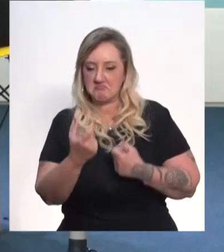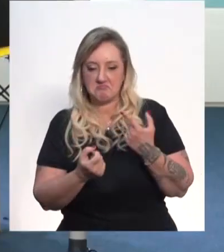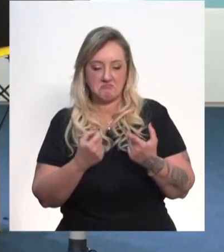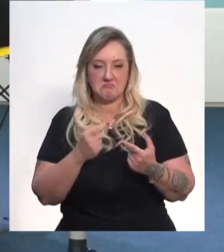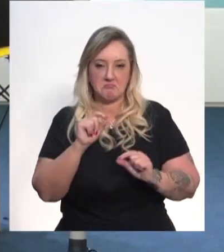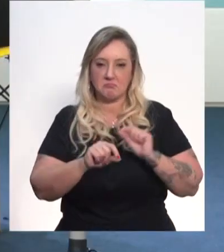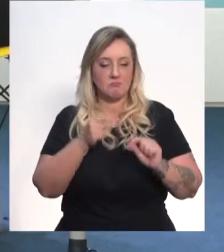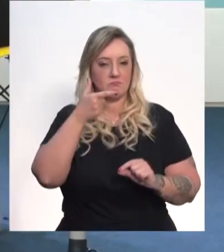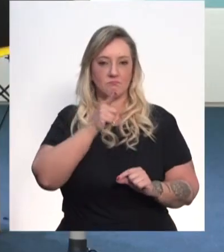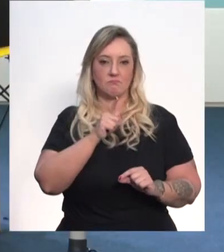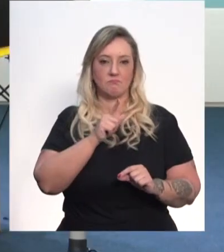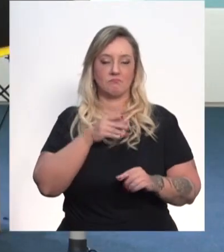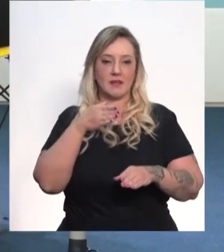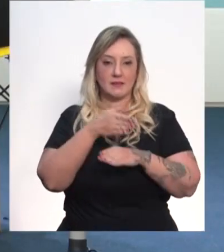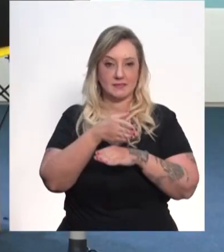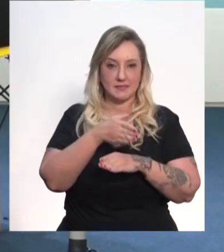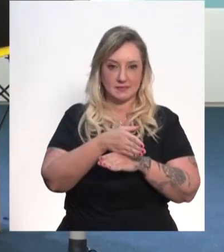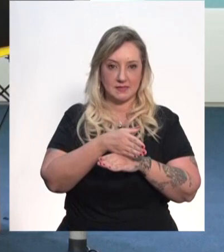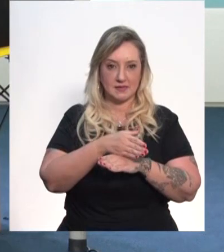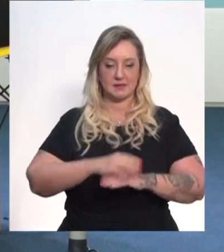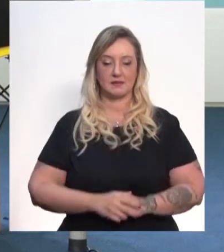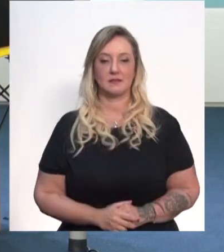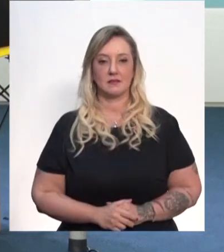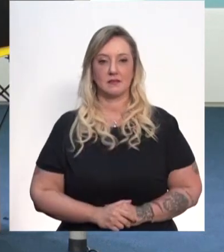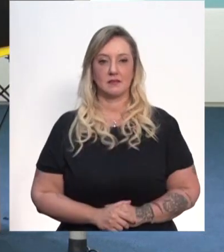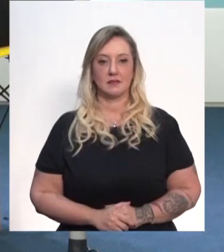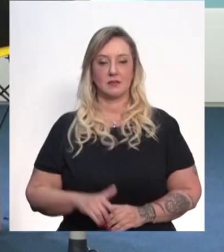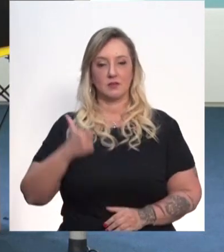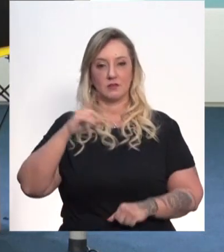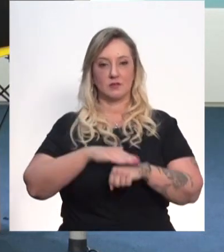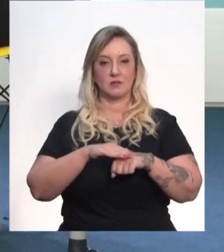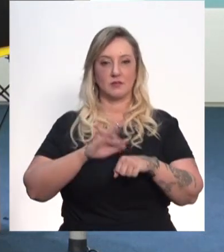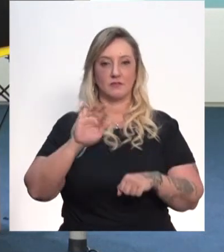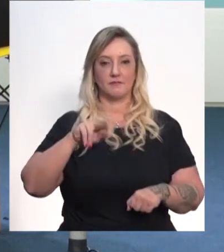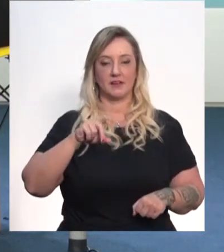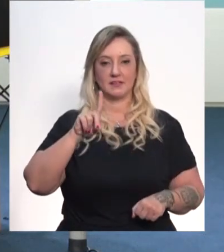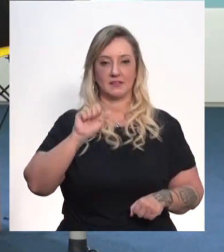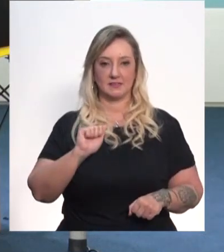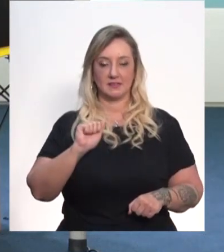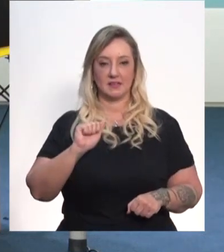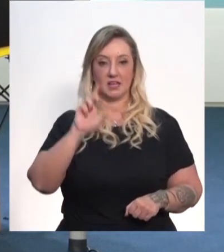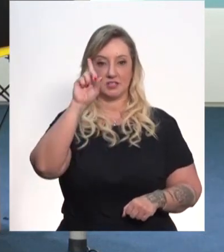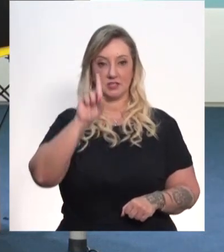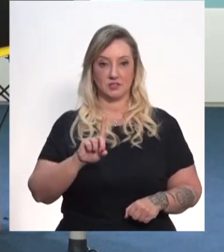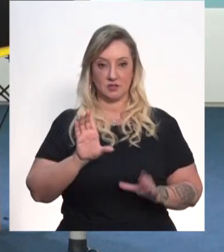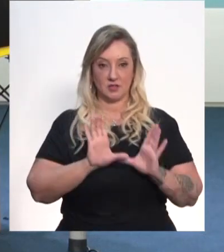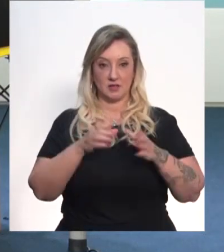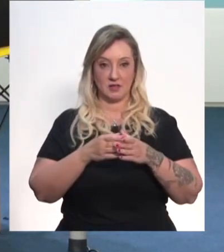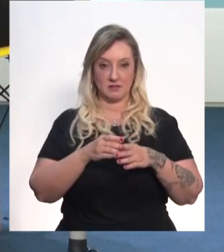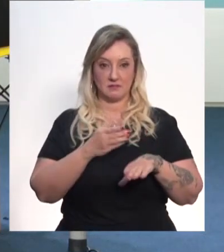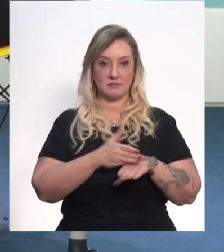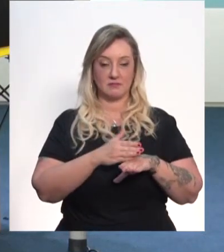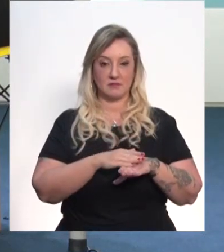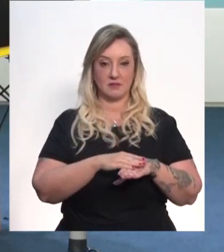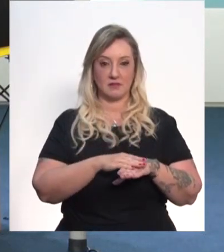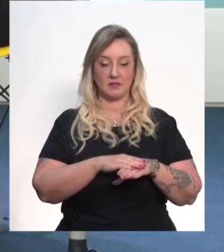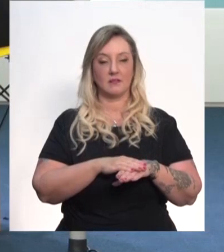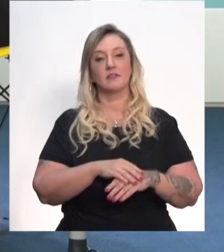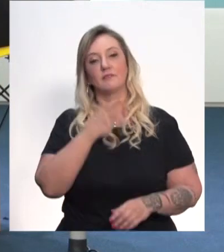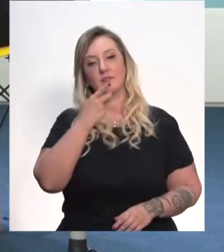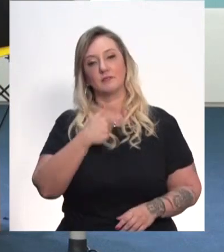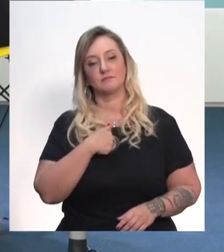pouco o caminho para vocês, tá? O campo que abre lá, usuário e senha,